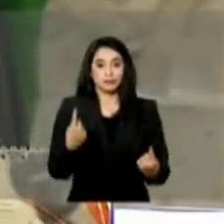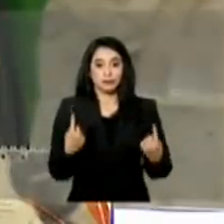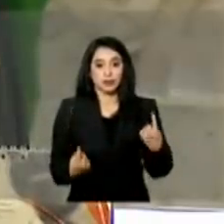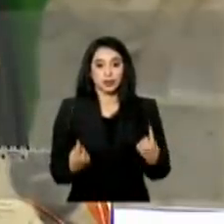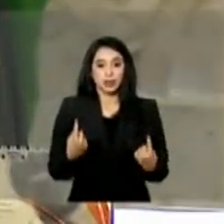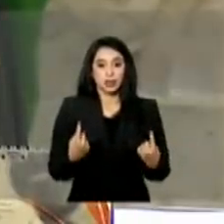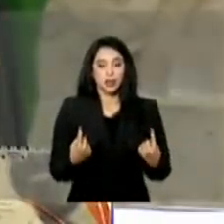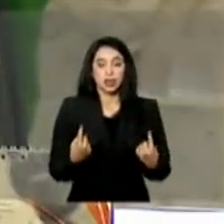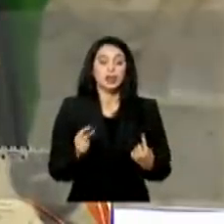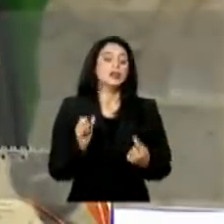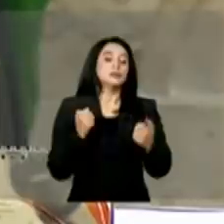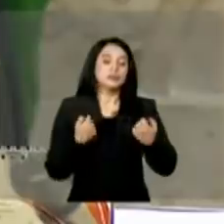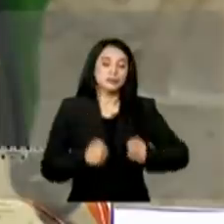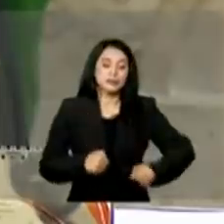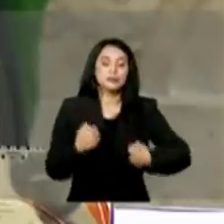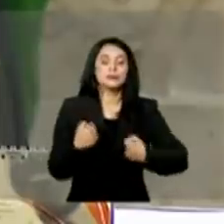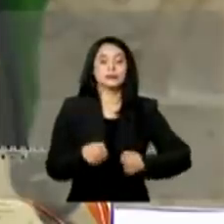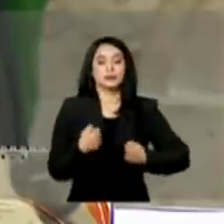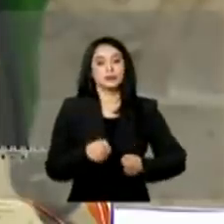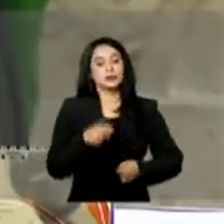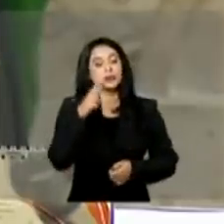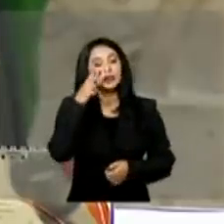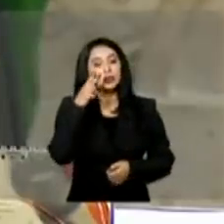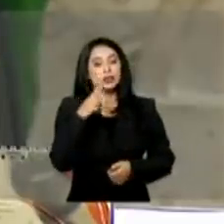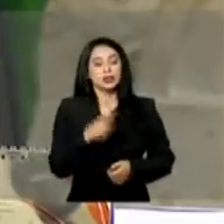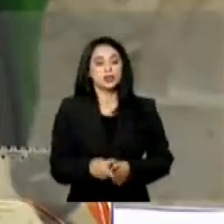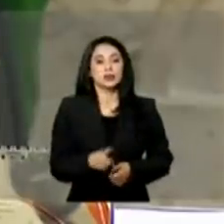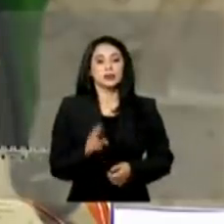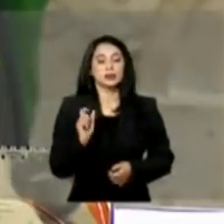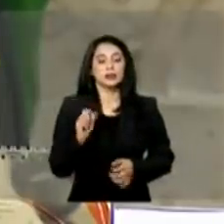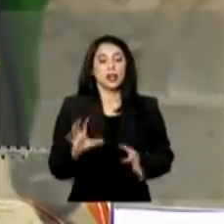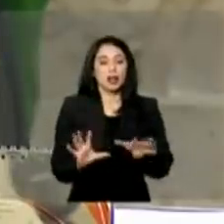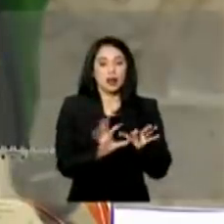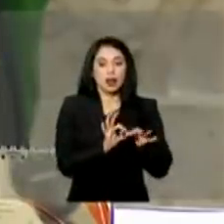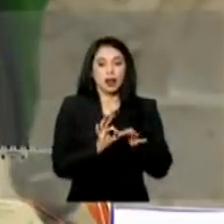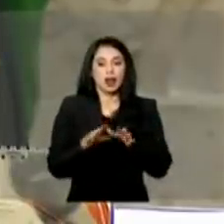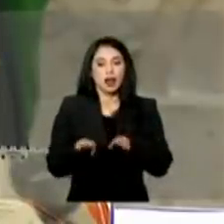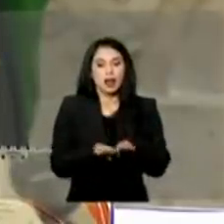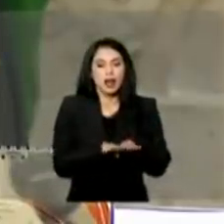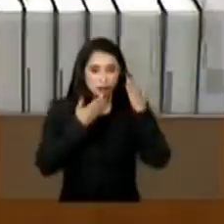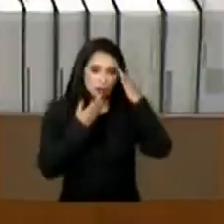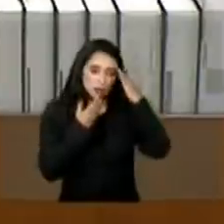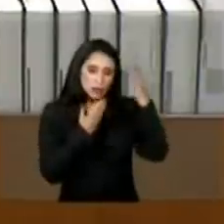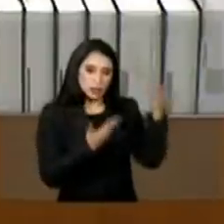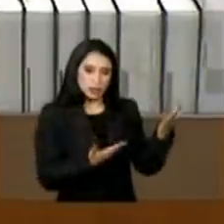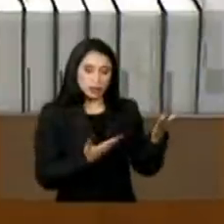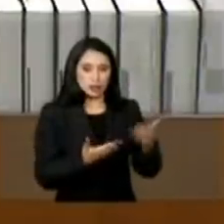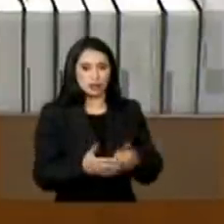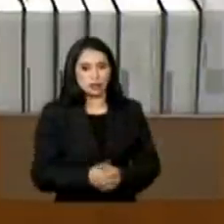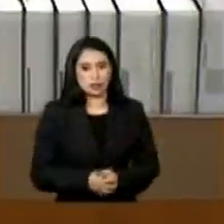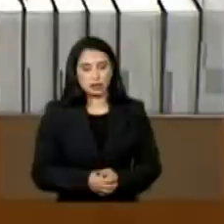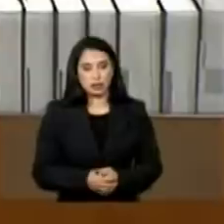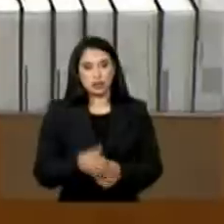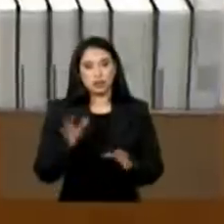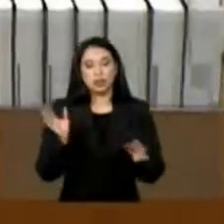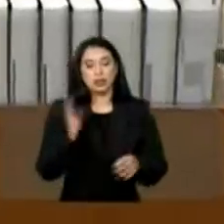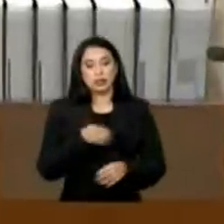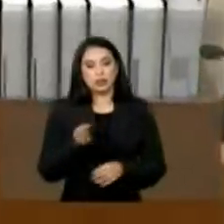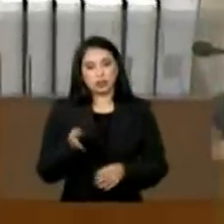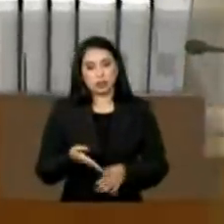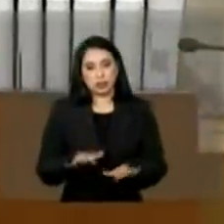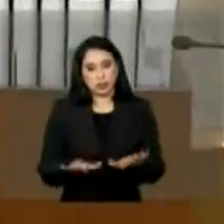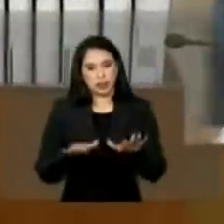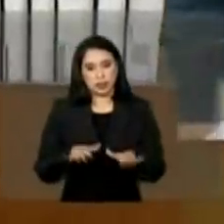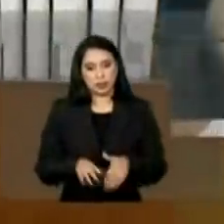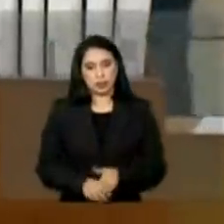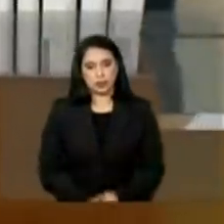entre elas indivíduos politicamente expostas e protegidos por foi especial o pedido de dias tóffoli elevou a